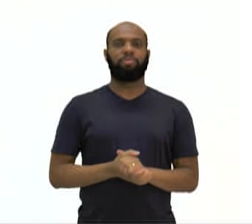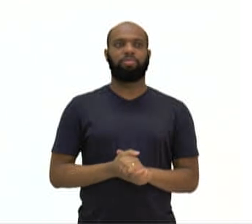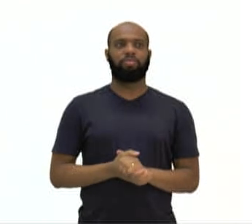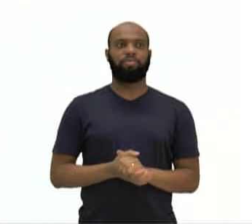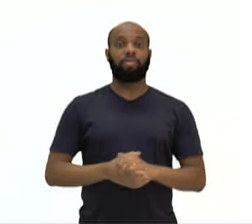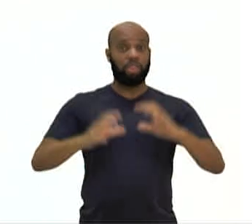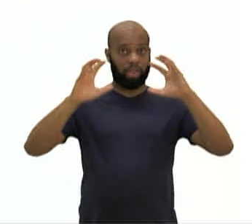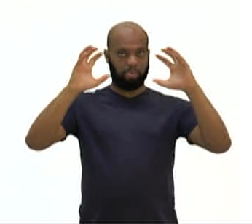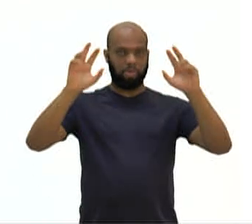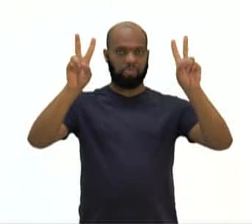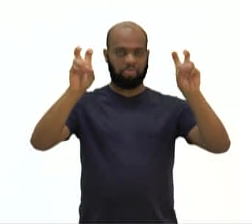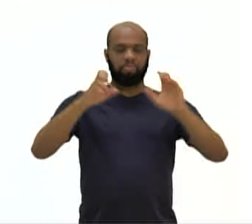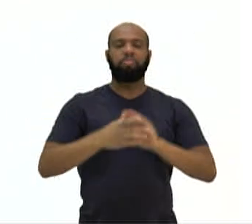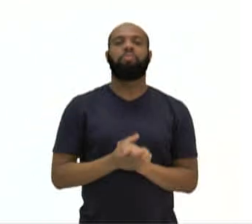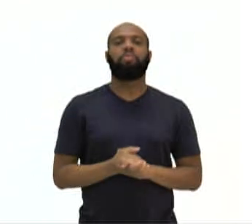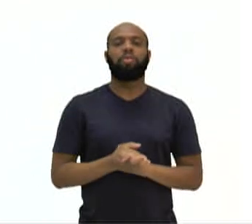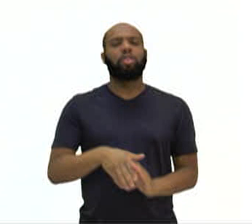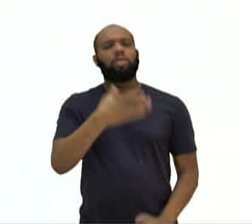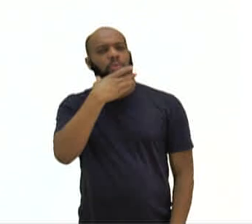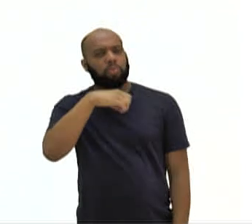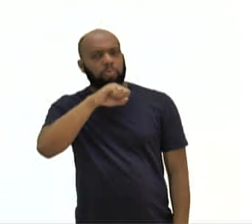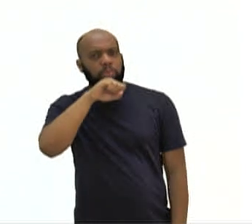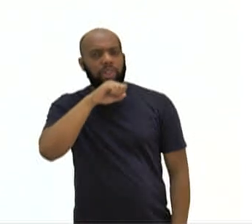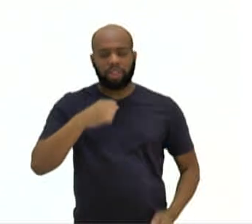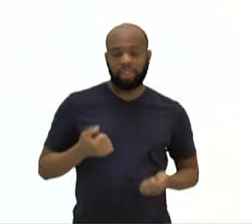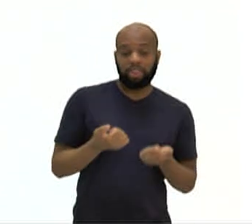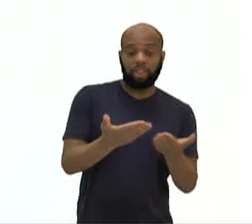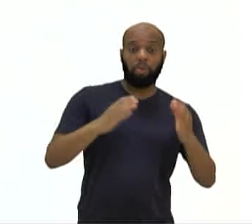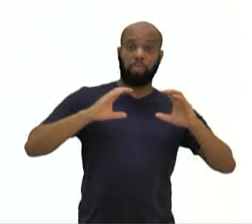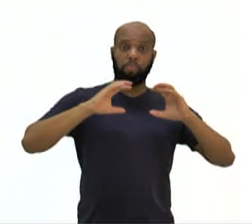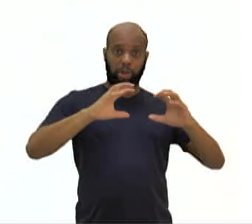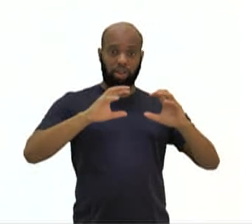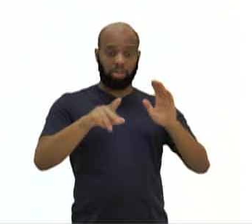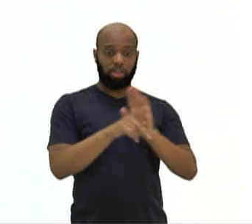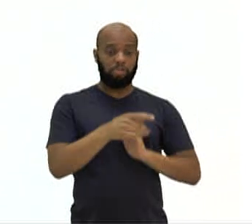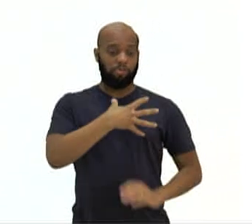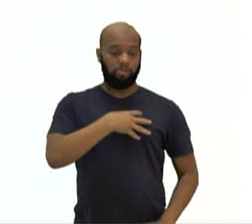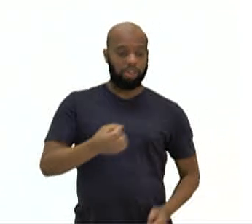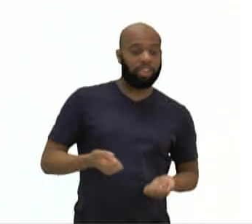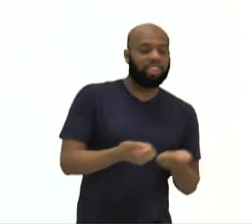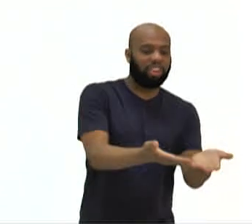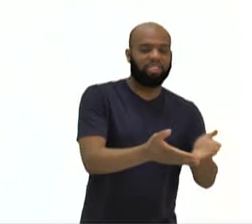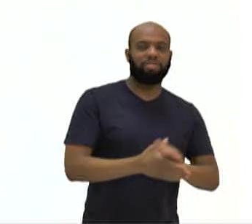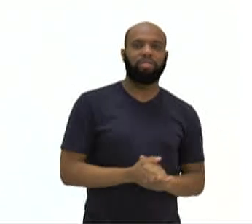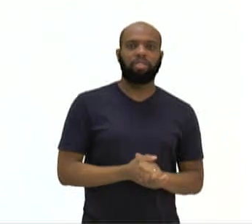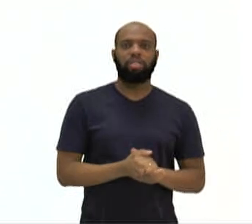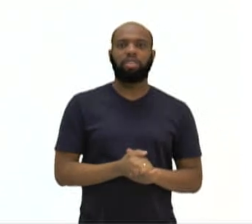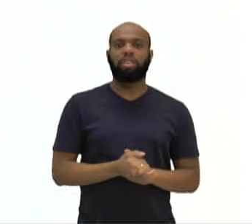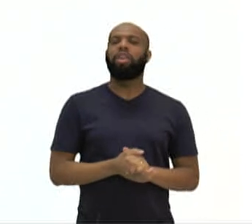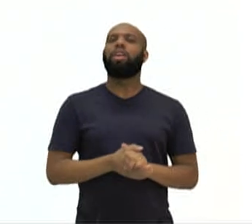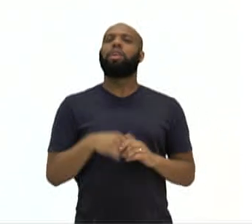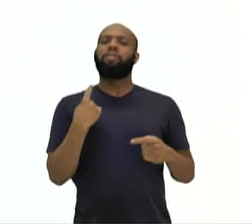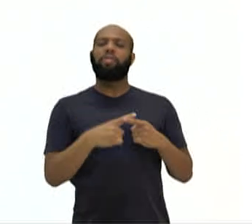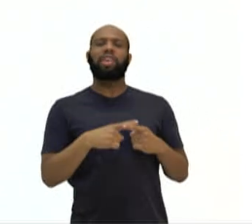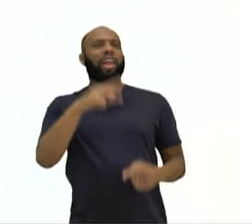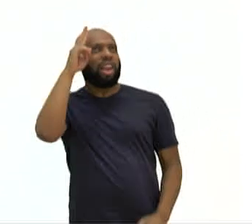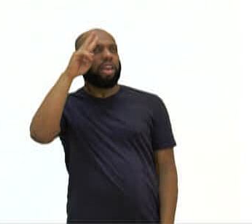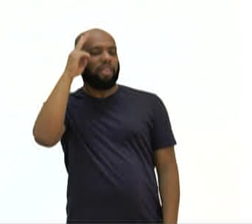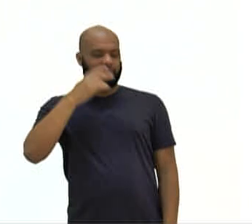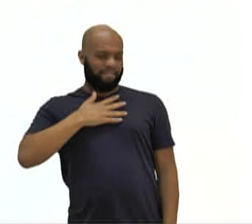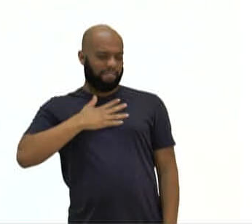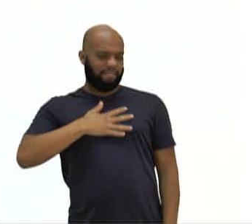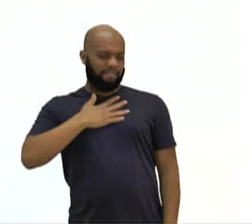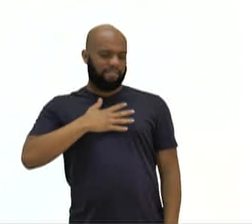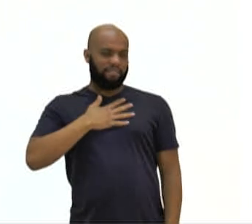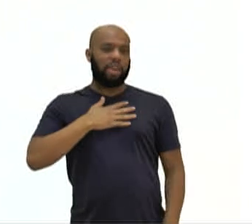A bola. O pai deu uma bola de presente ao filho, lembrando o prazer que sentira